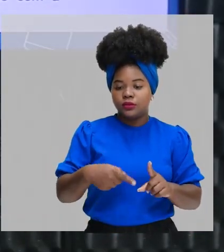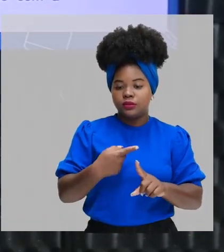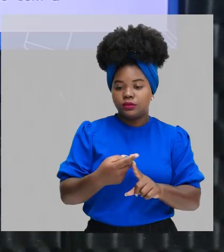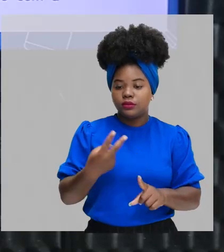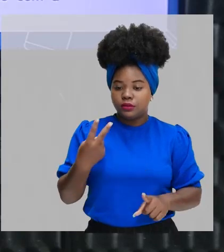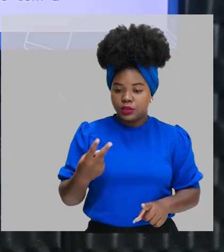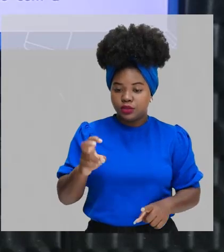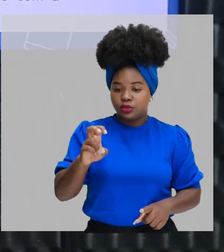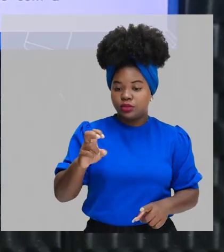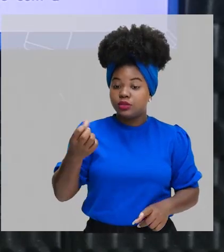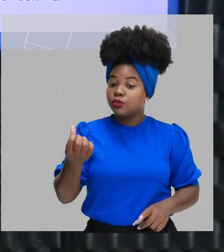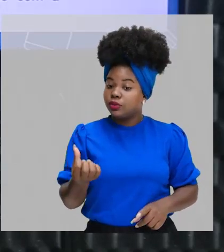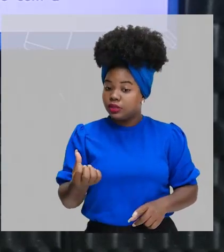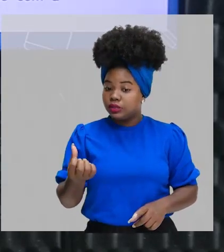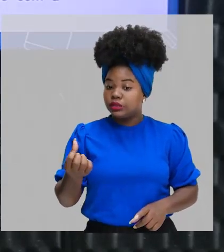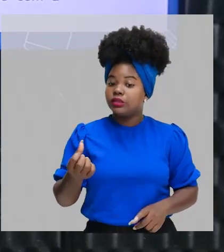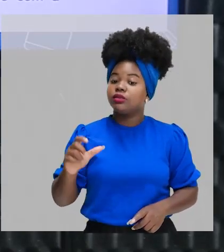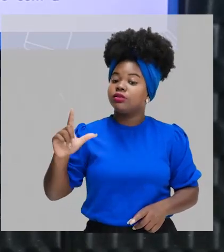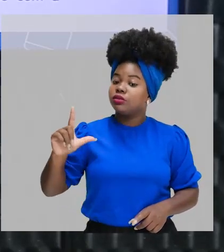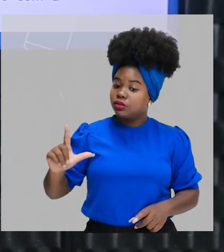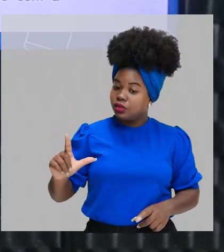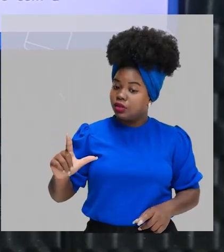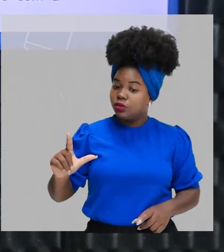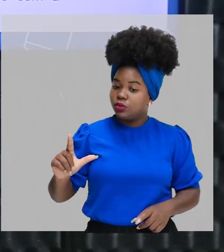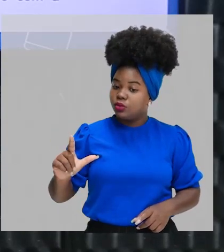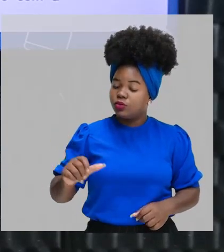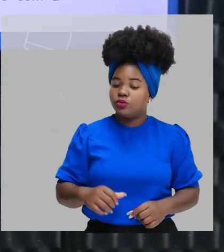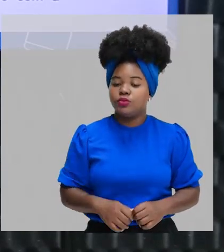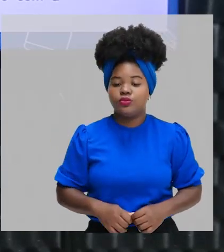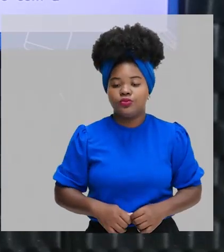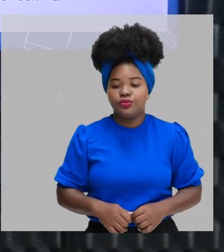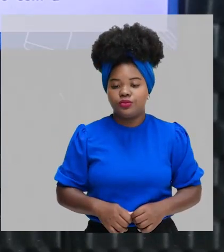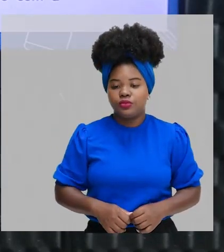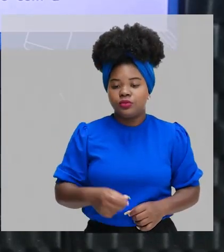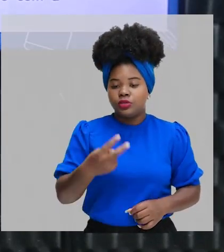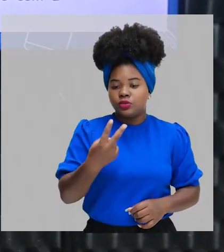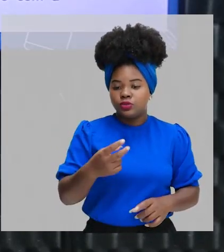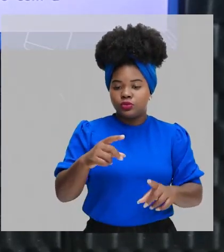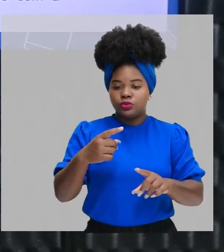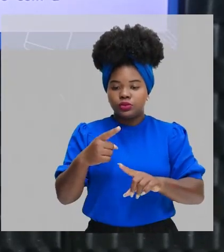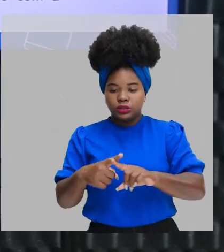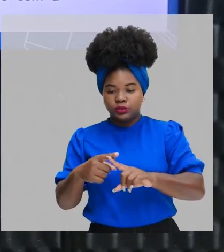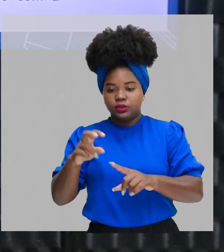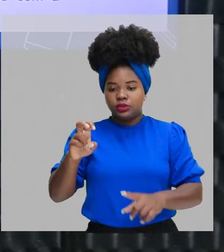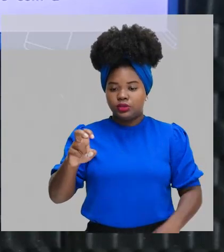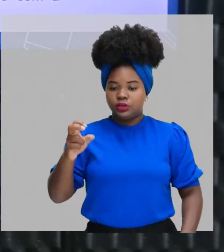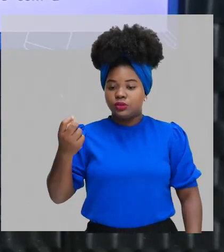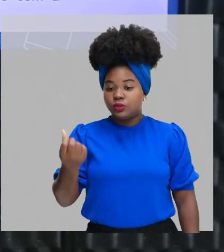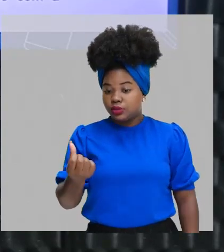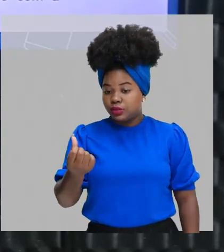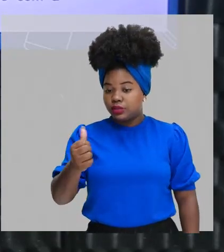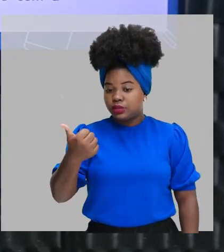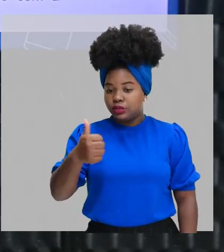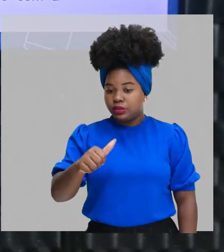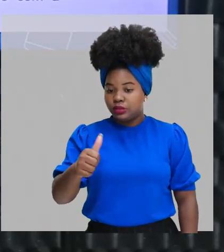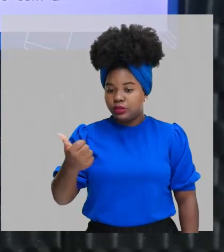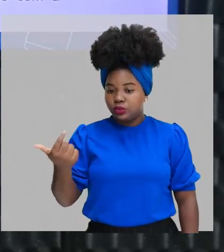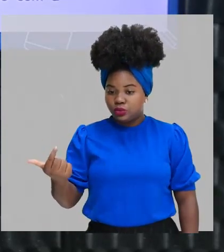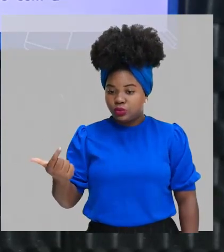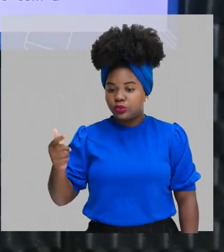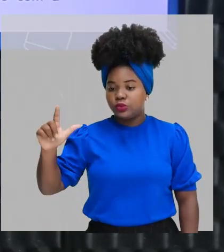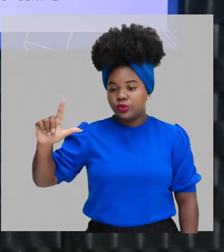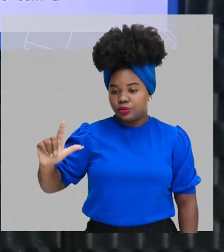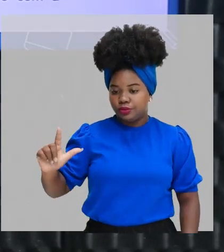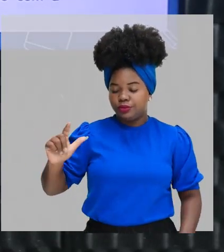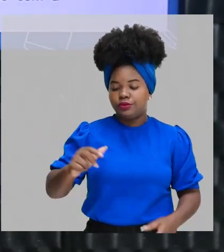dos 56 litros iniciais do metano. Então, 2 vezes 56, turma, 112 litros,